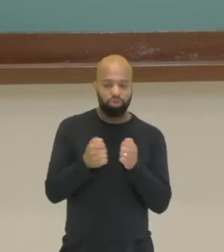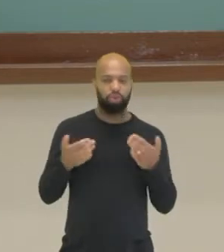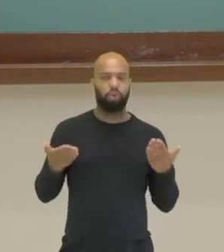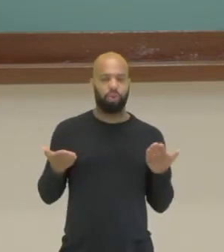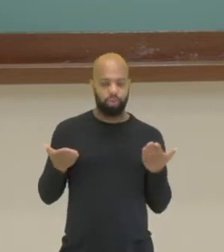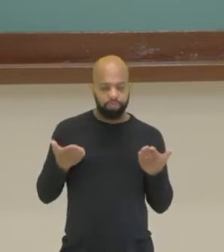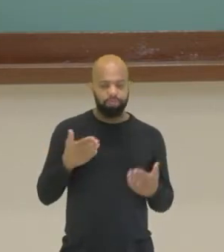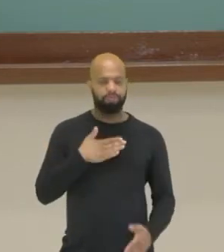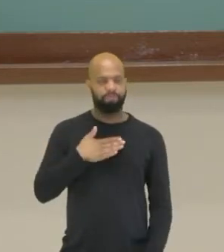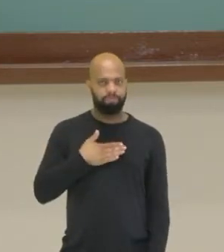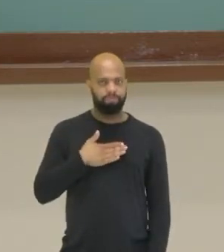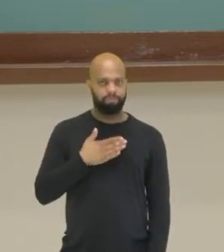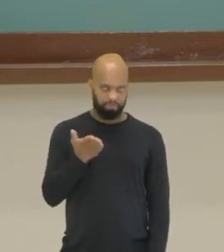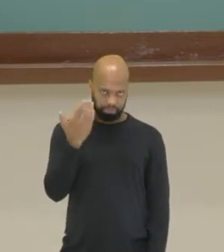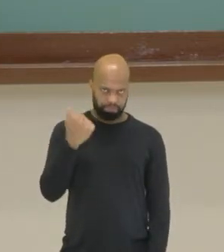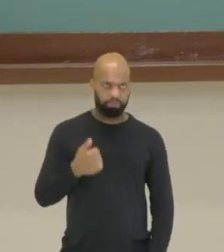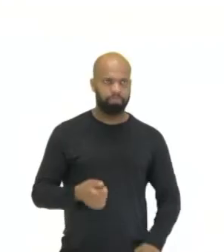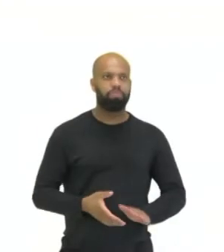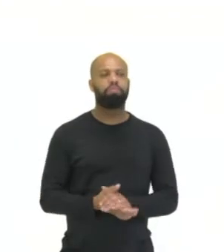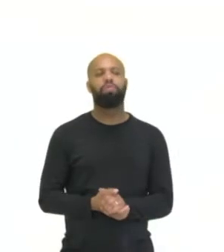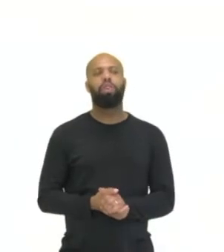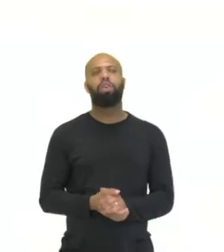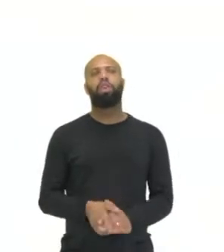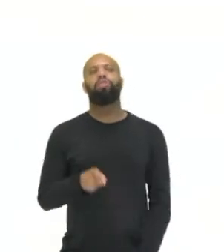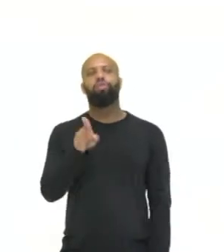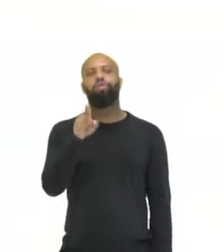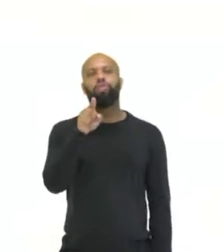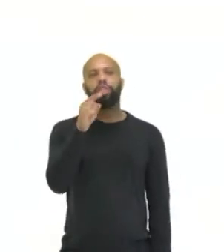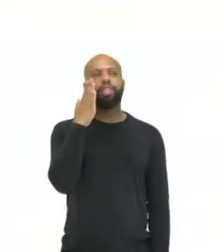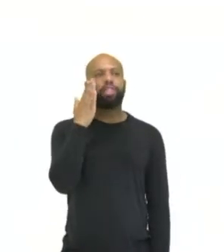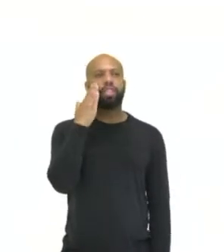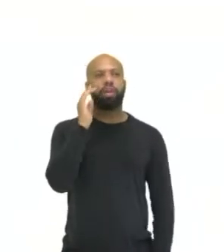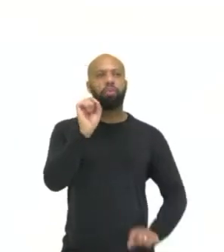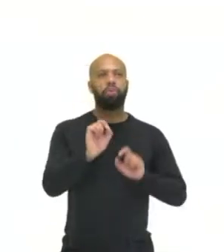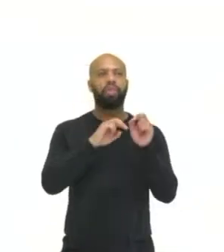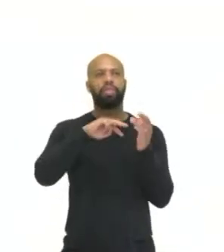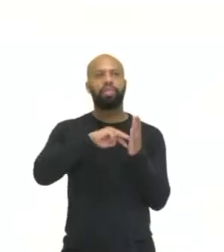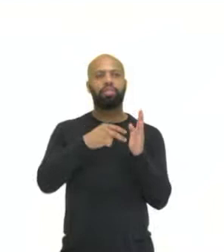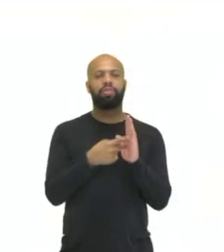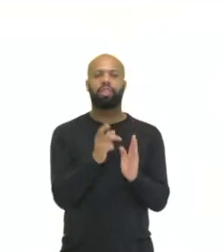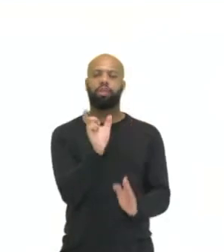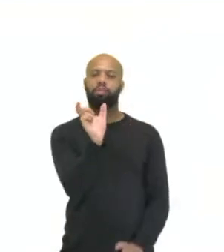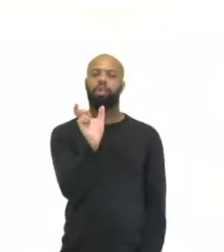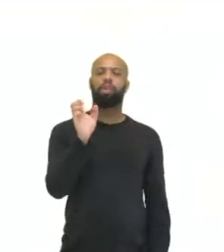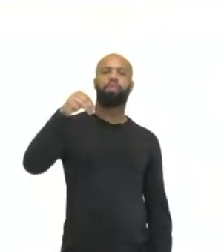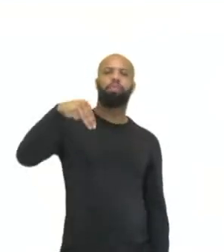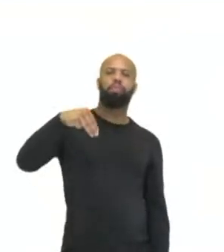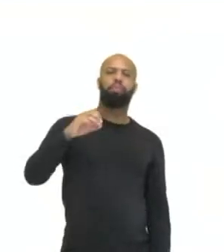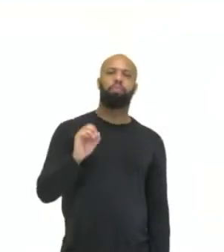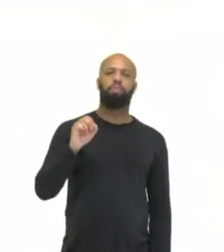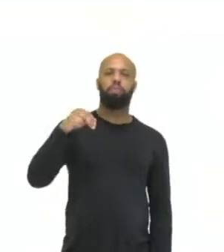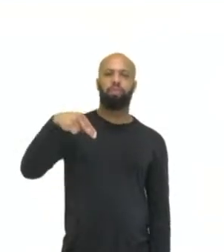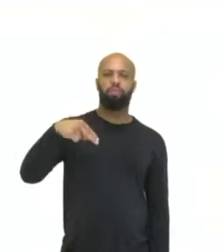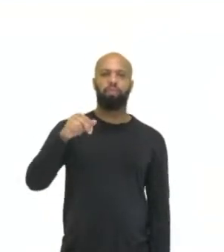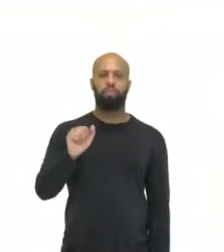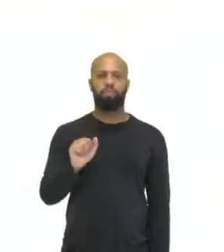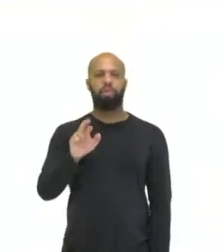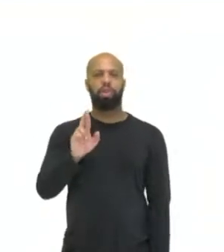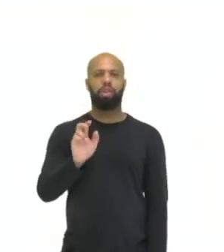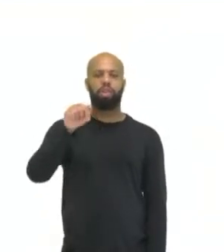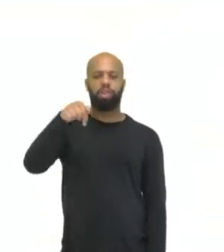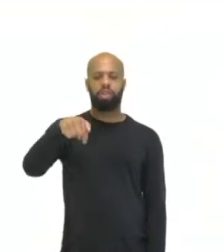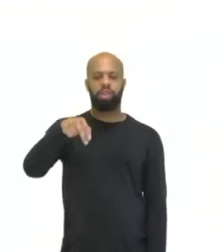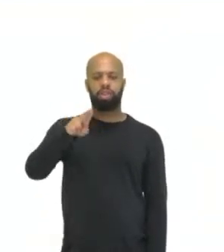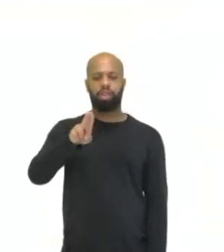do sexto ano, bora lá? Você sabe o que significa a palavra monarquia? Observe um pouquinho essa